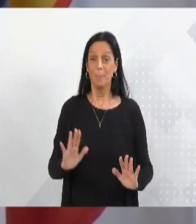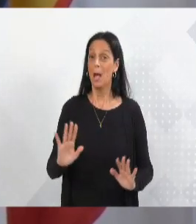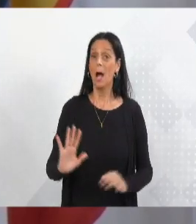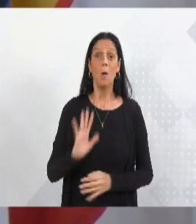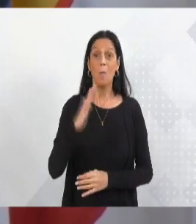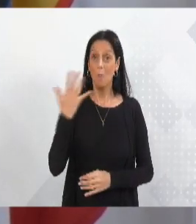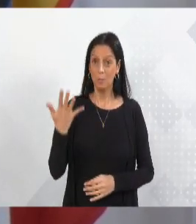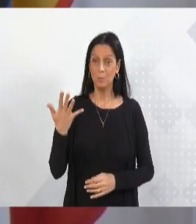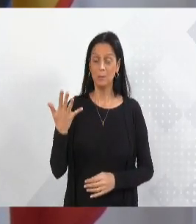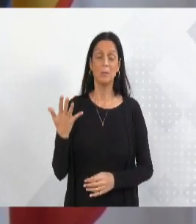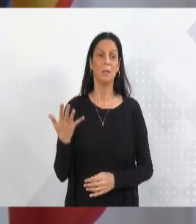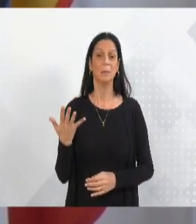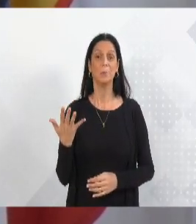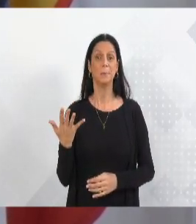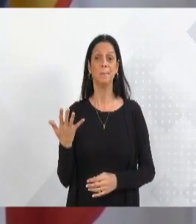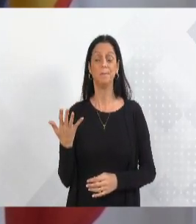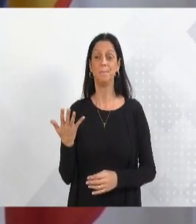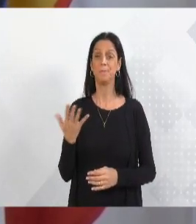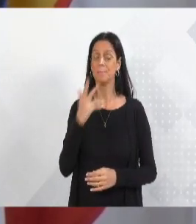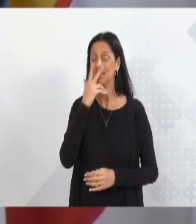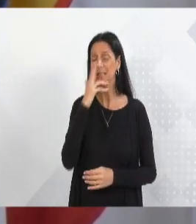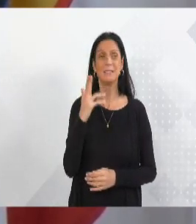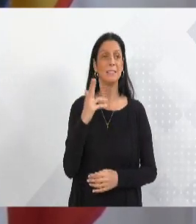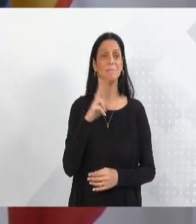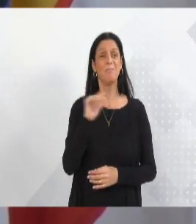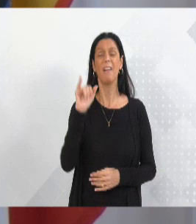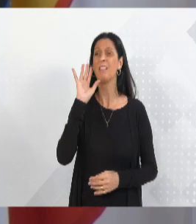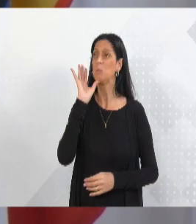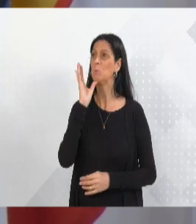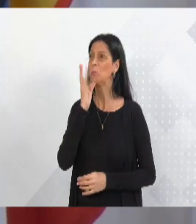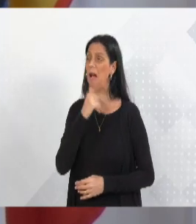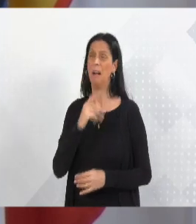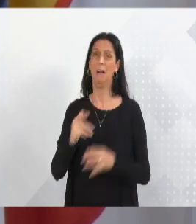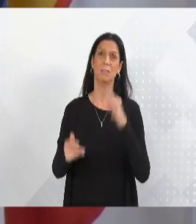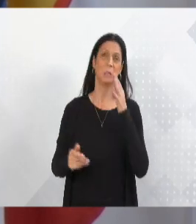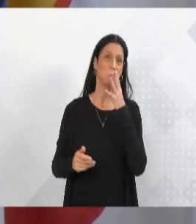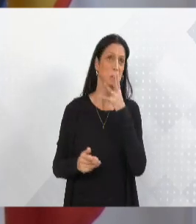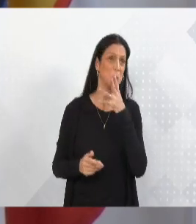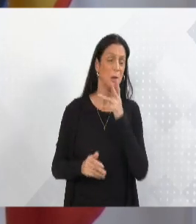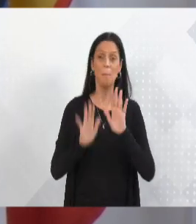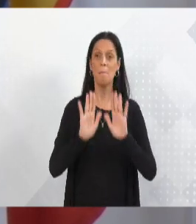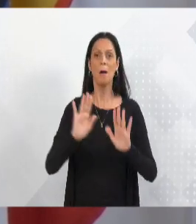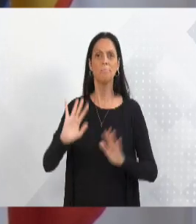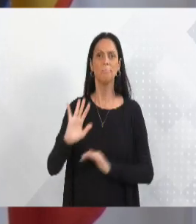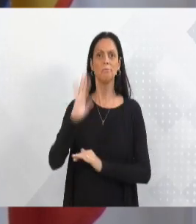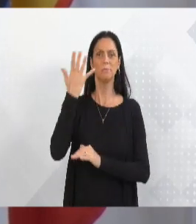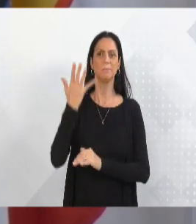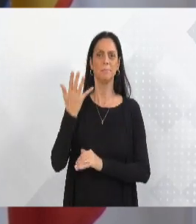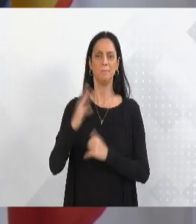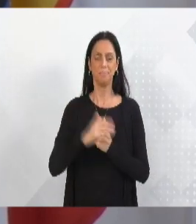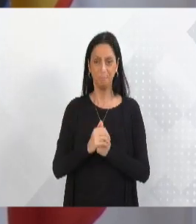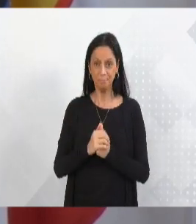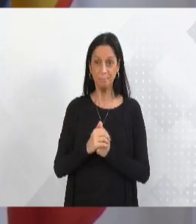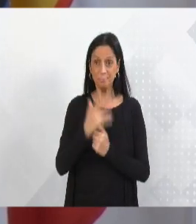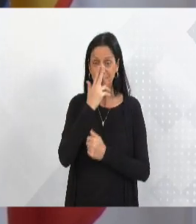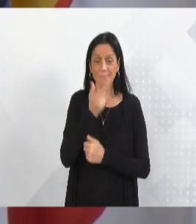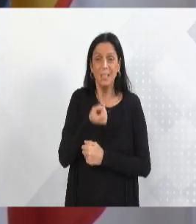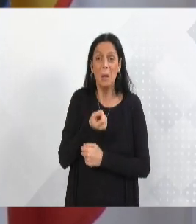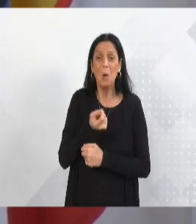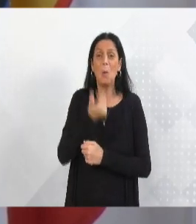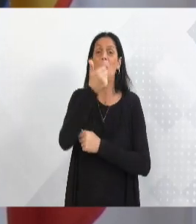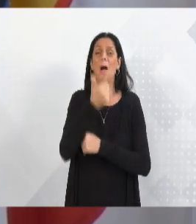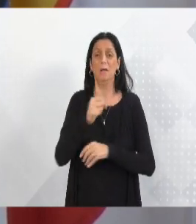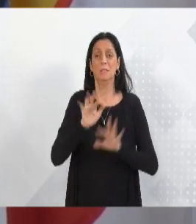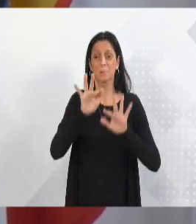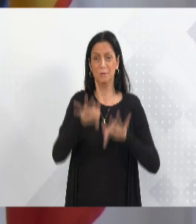momento, estava muito distante de acontecer, começou a brilhar novamente. Uma situação que já estava dada por encerrada naquele momento,